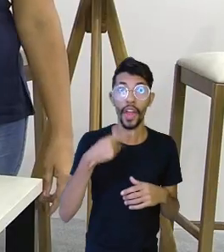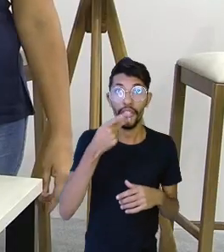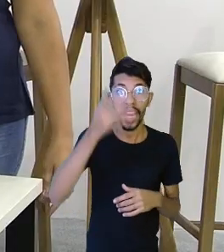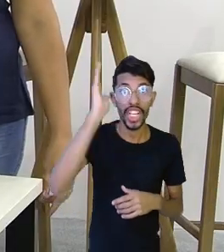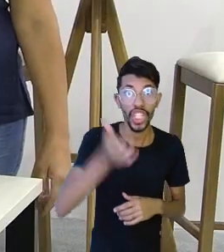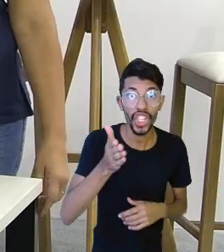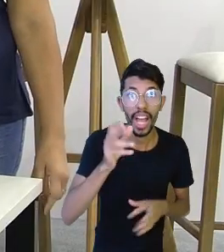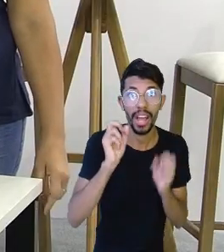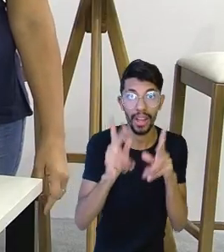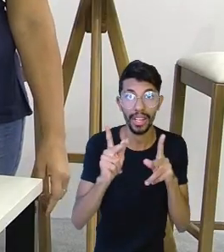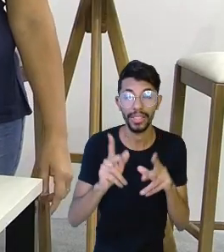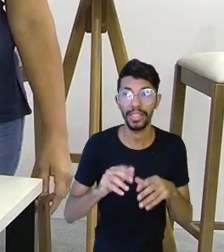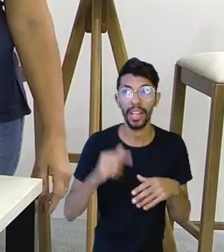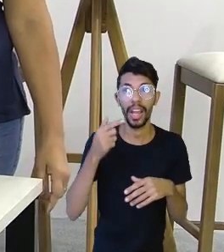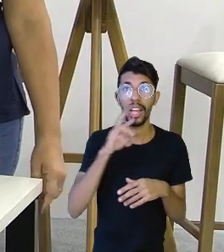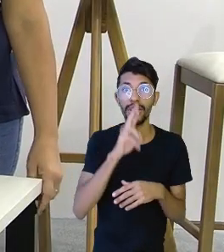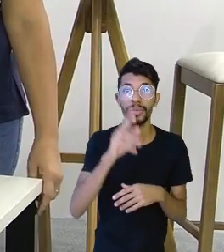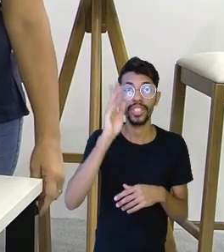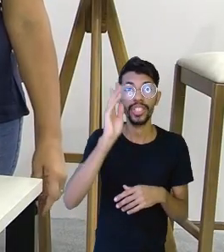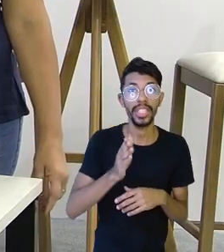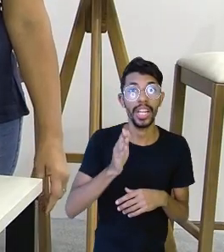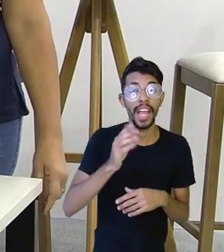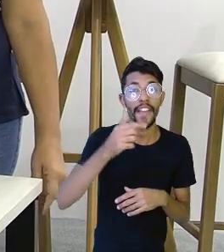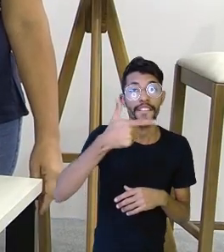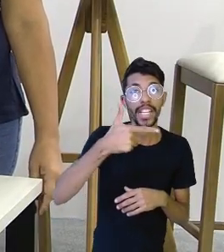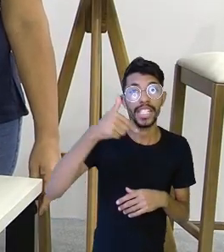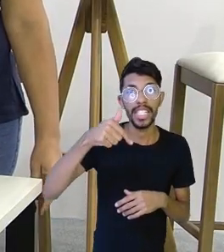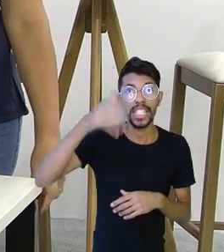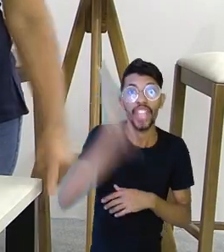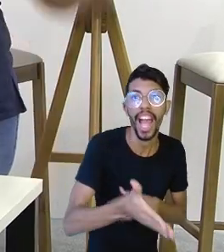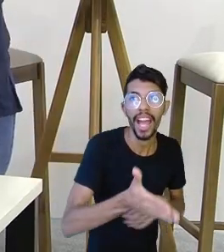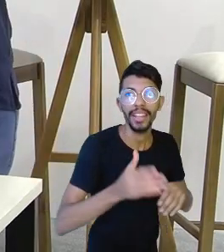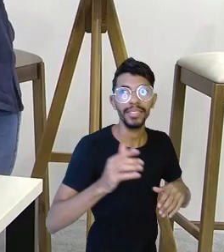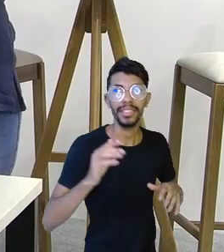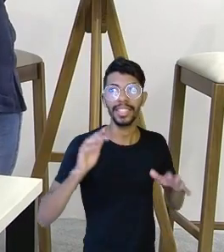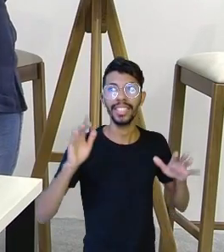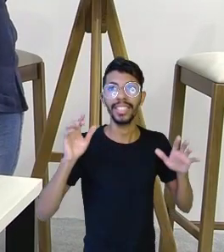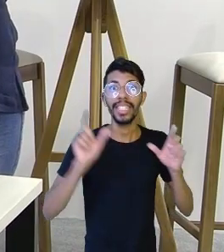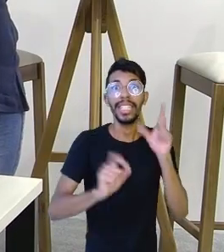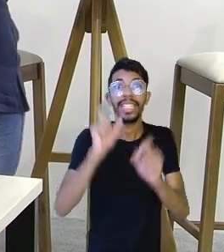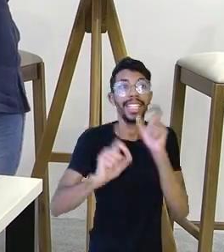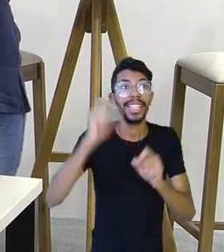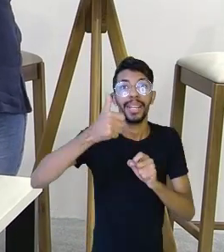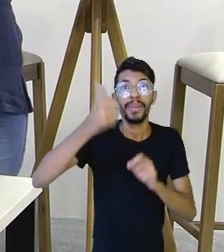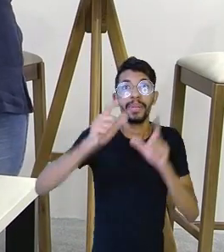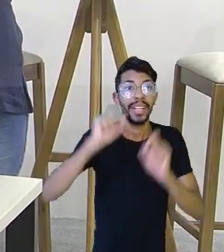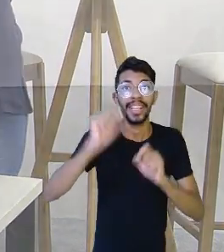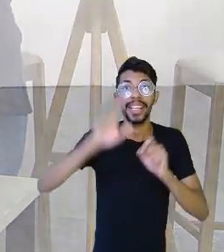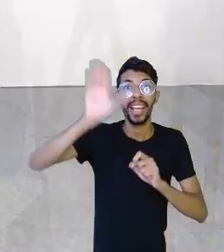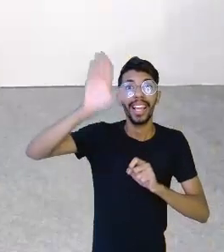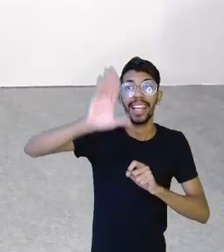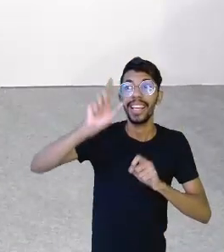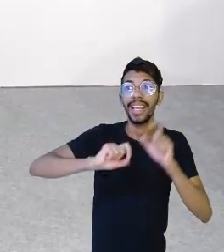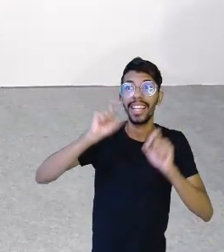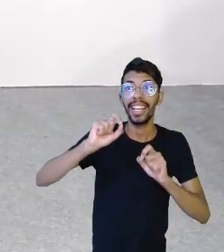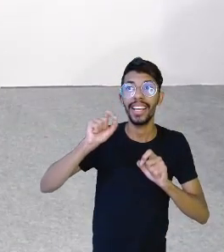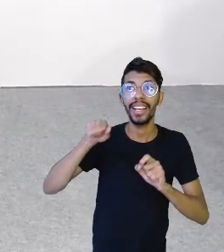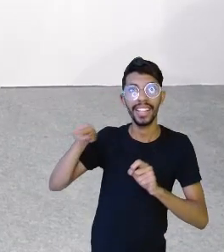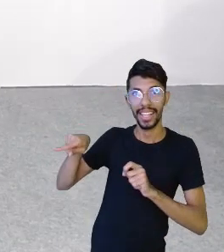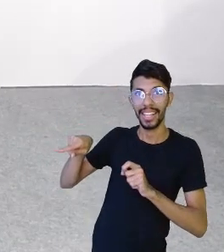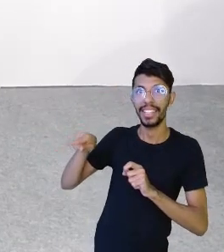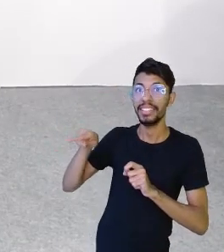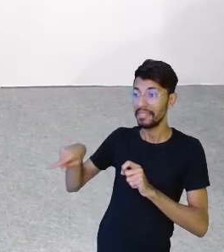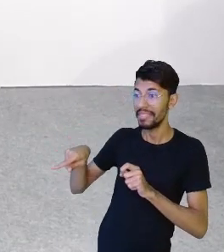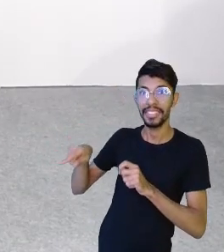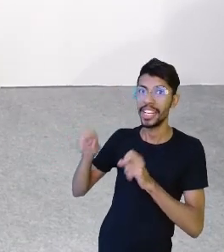valendo, o resultado é 27. Valendo? Quem foi agora, por favor? Fui eu. Foi Sandra?